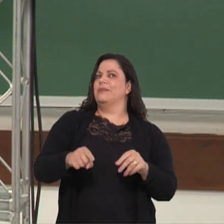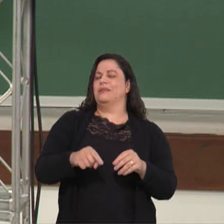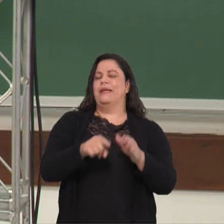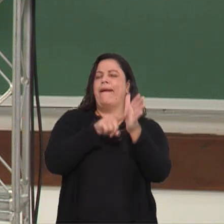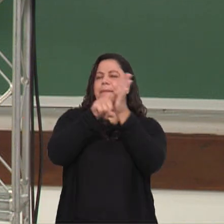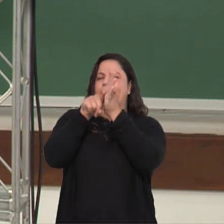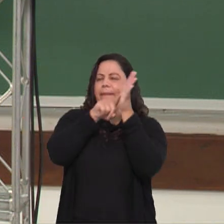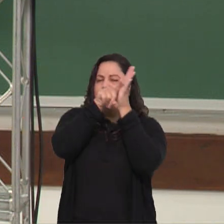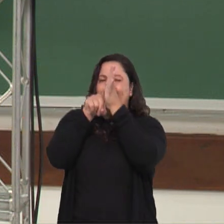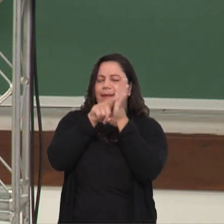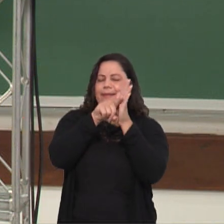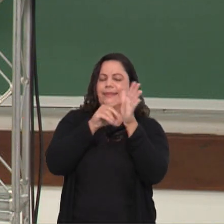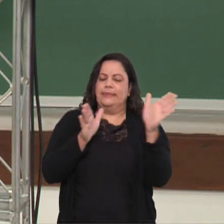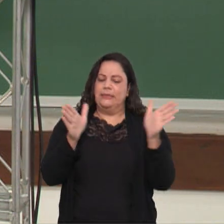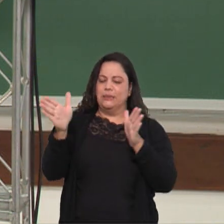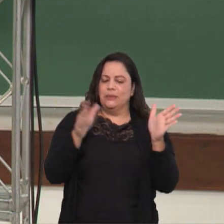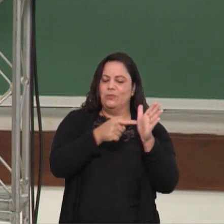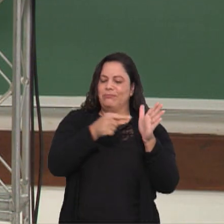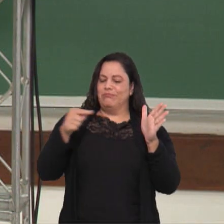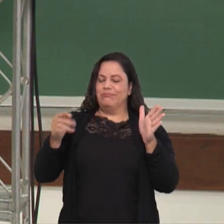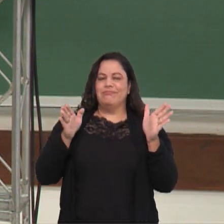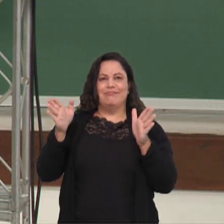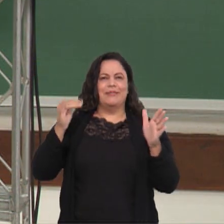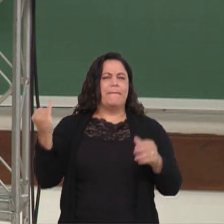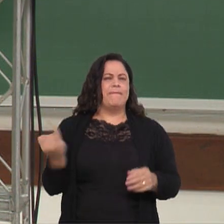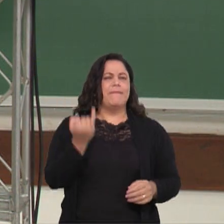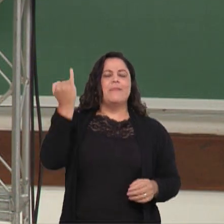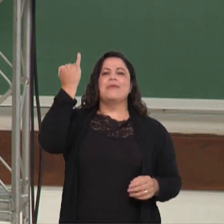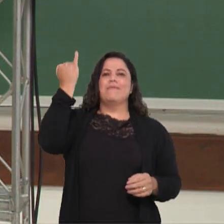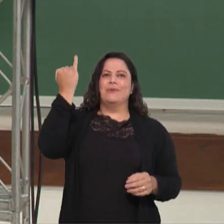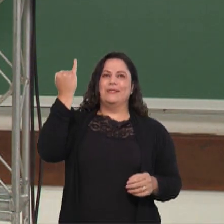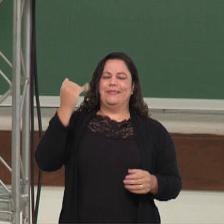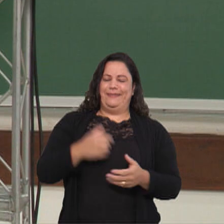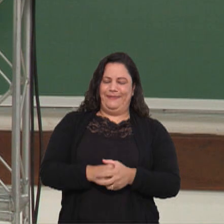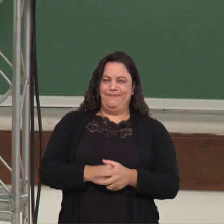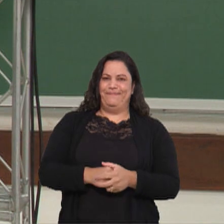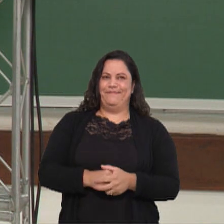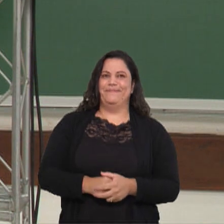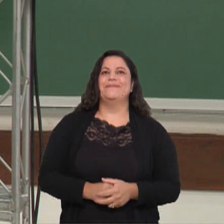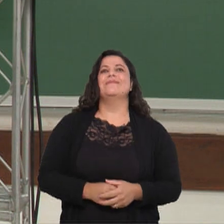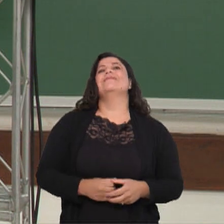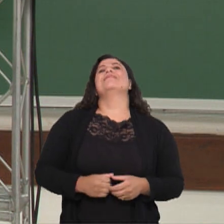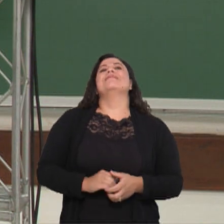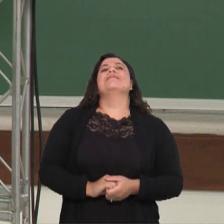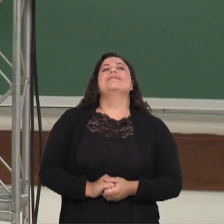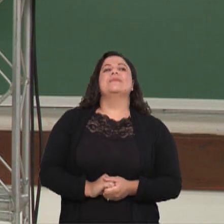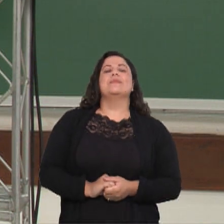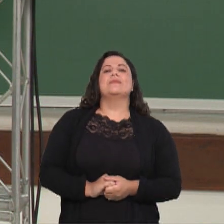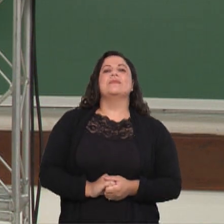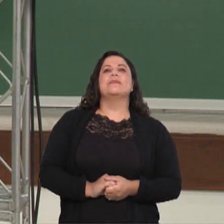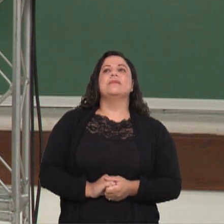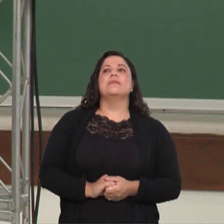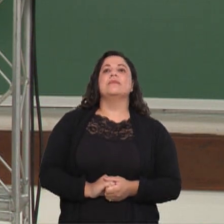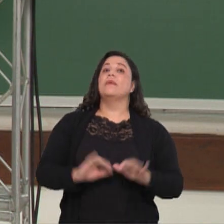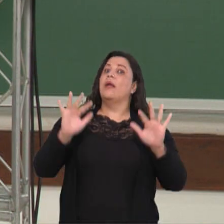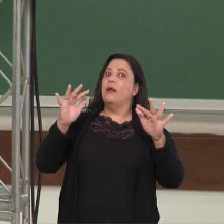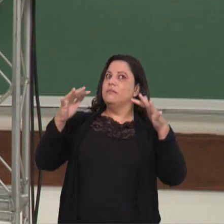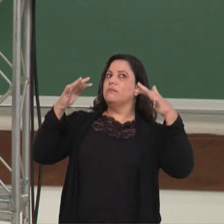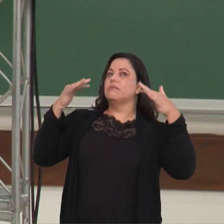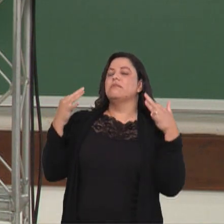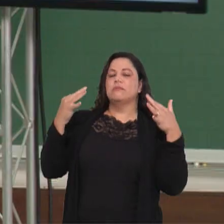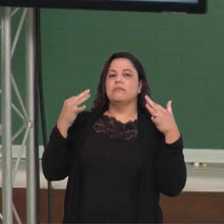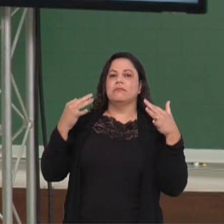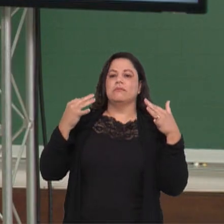importantes. Ok? Tudo bem aí? Vamos lá então, vamos dar continuidade aqui. Pessoas, olha só. Logo